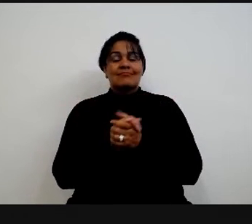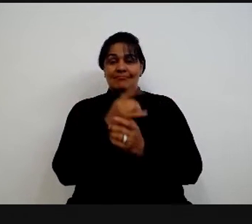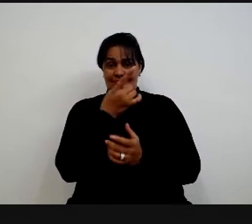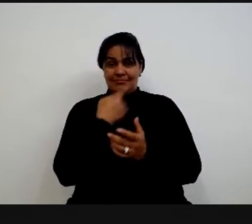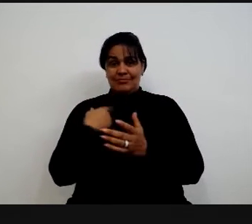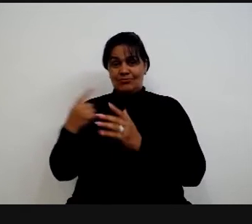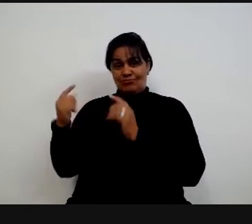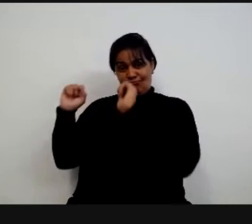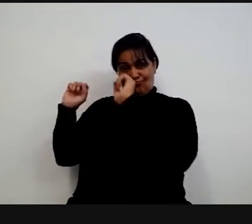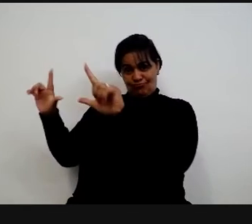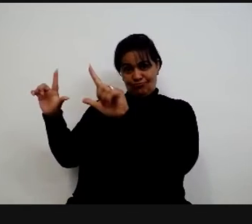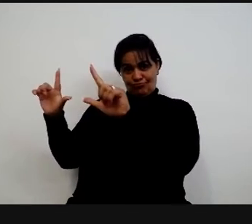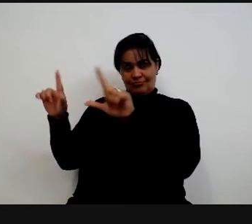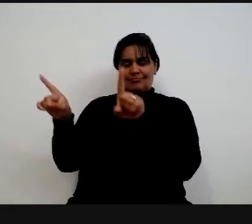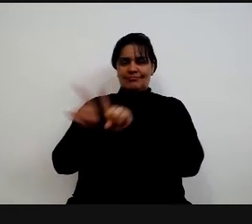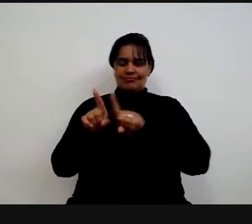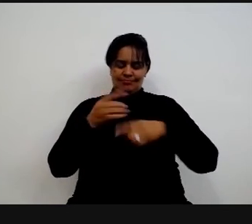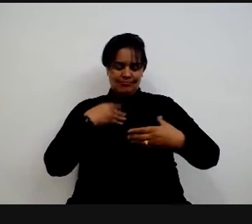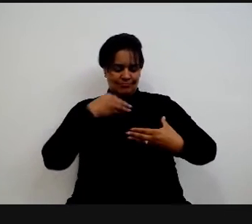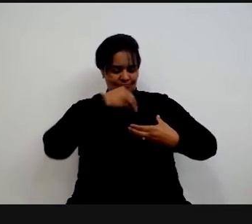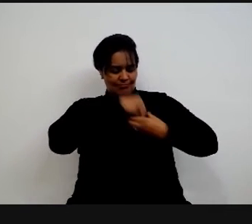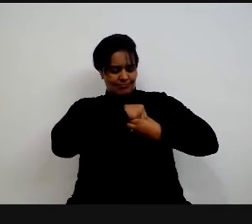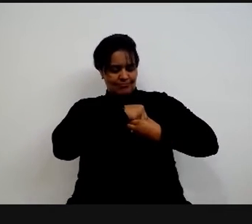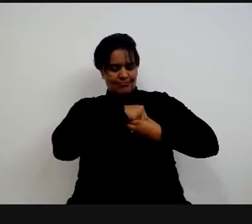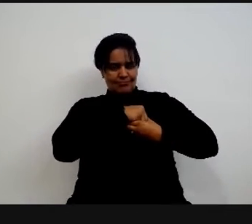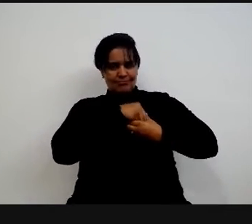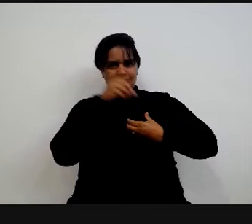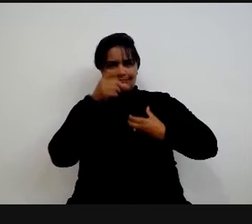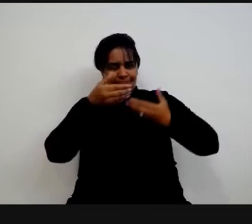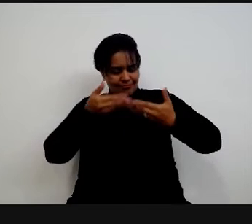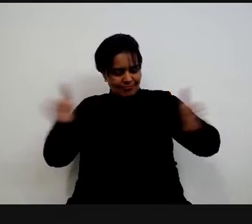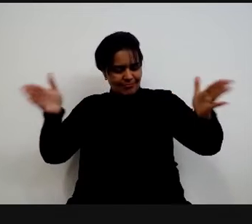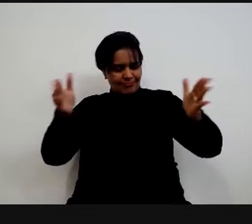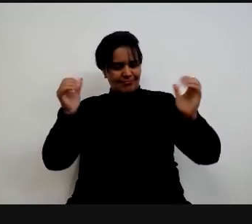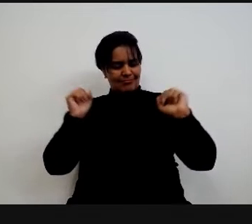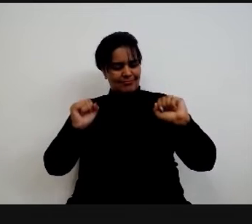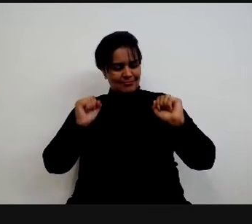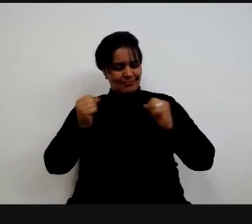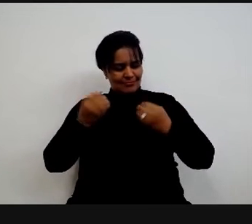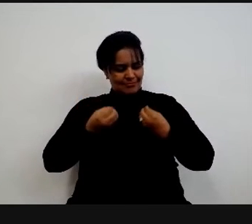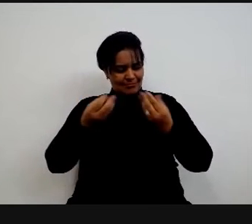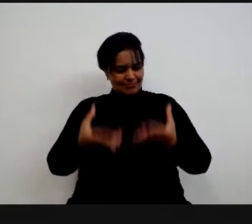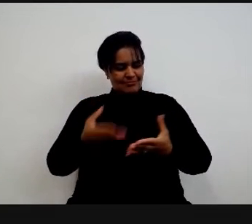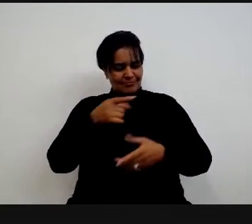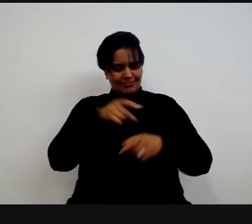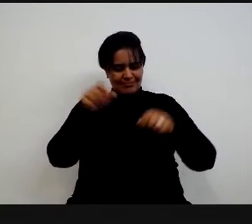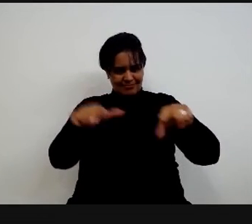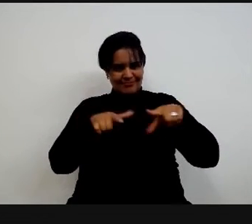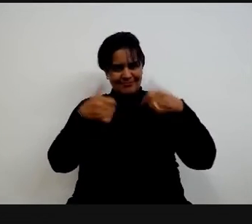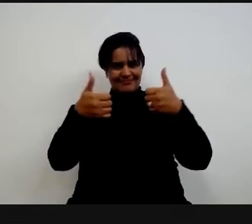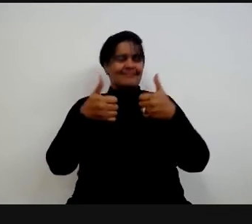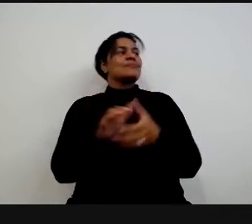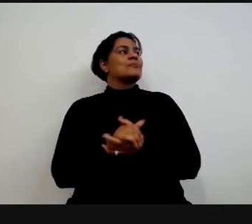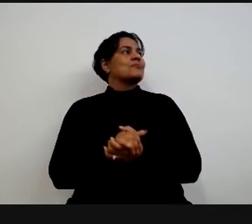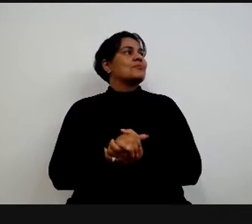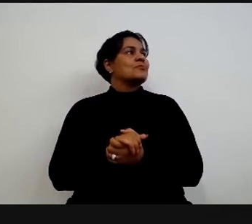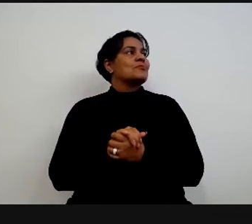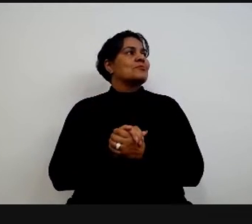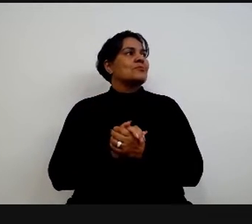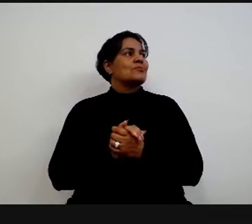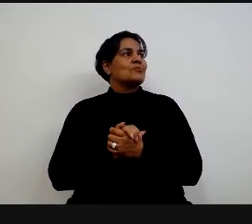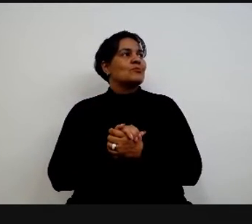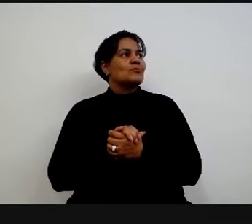minha biblioteca, mas principalmente no meu coração, que é grande e cabe esse diploma aqui certificado. Pronto. É